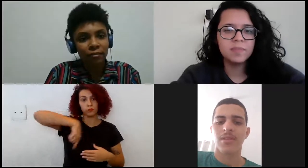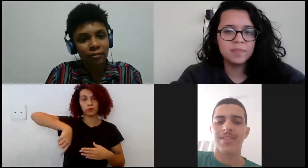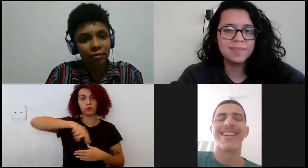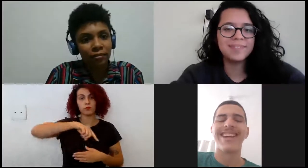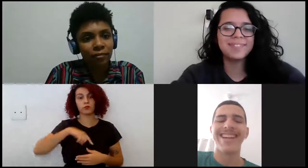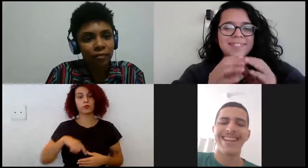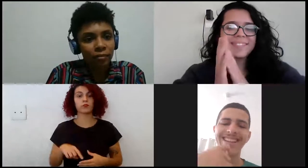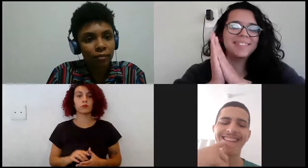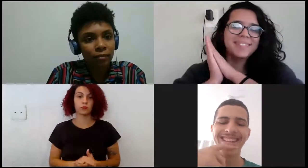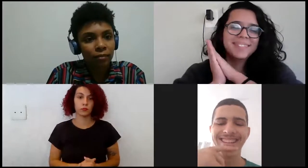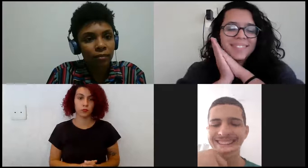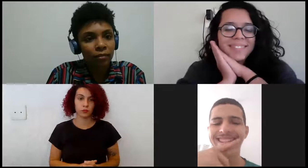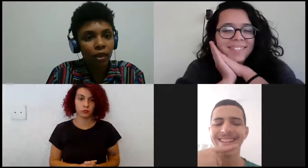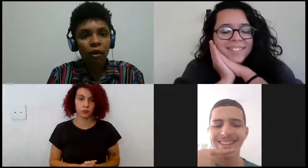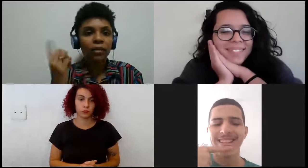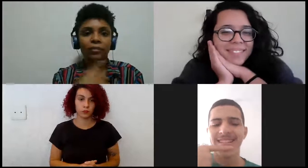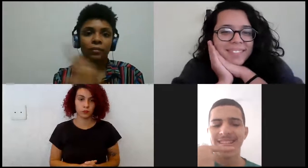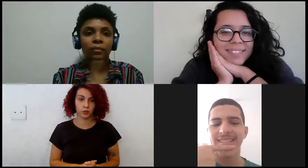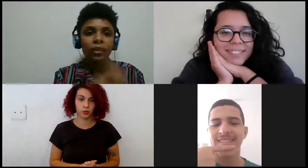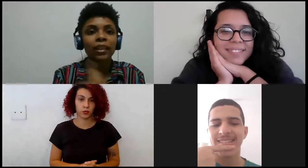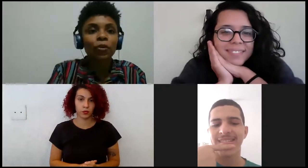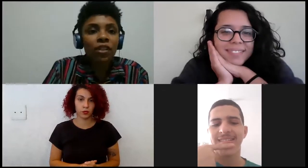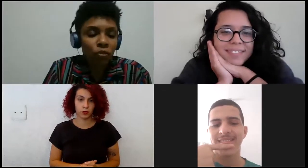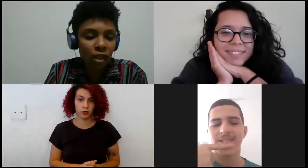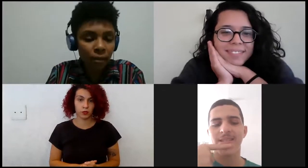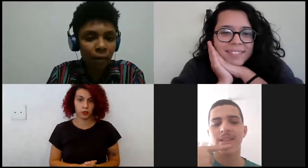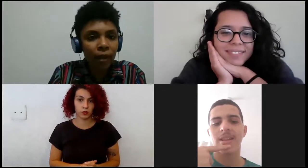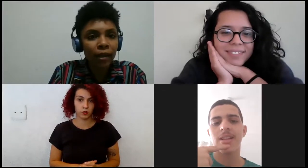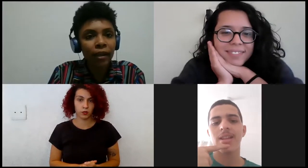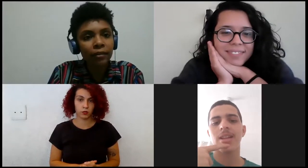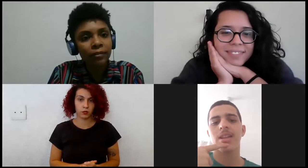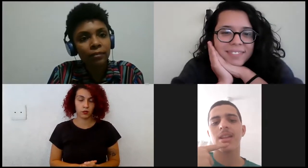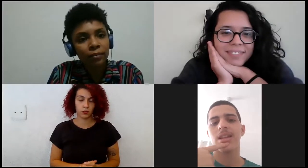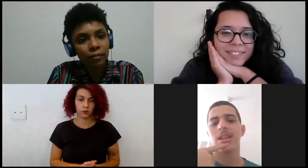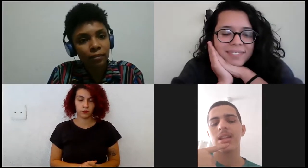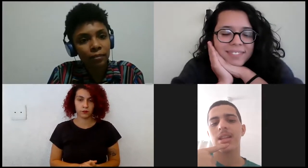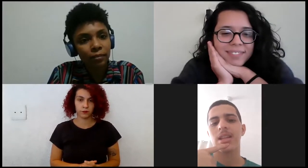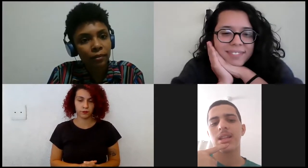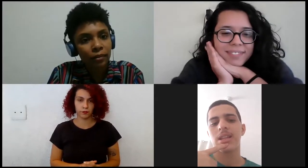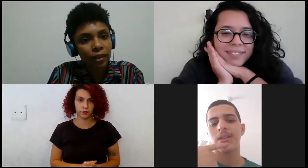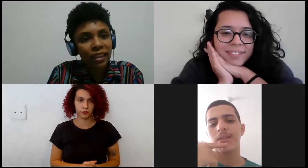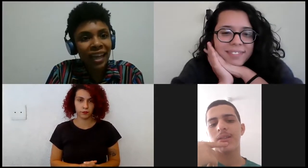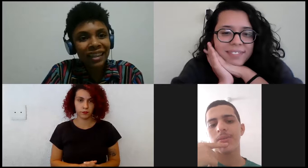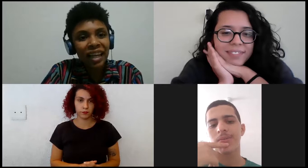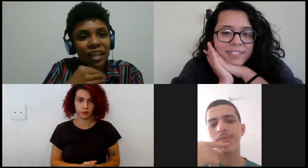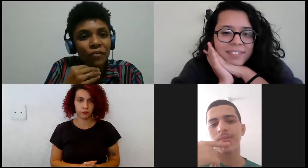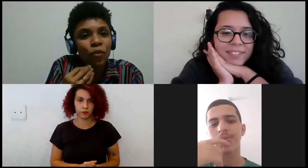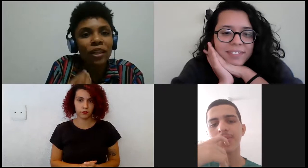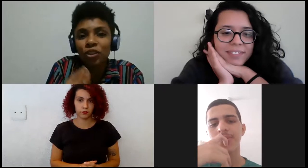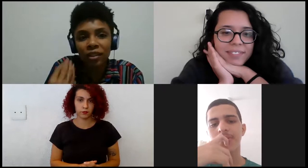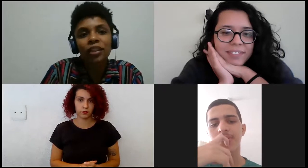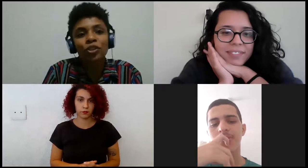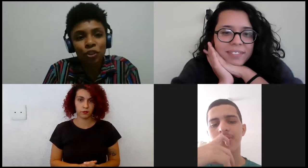Gira Oi ó eu conceito do Saci Pererê O que é